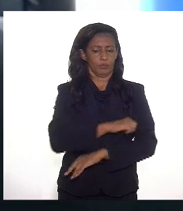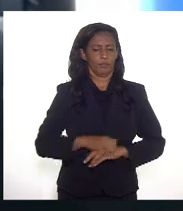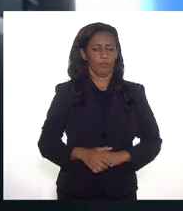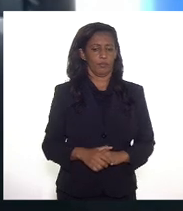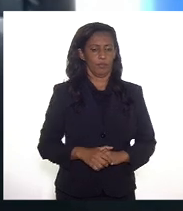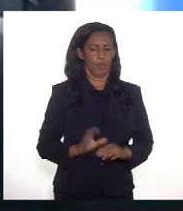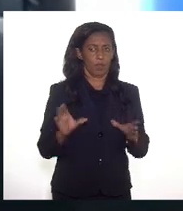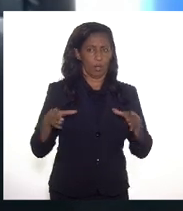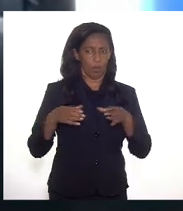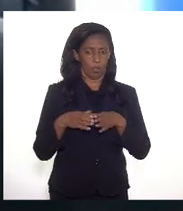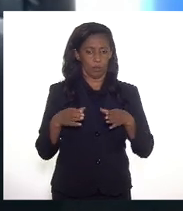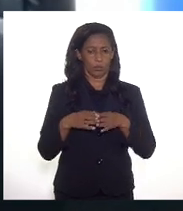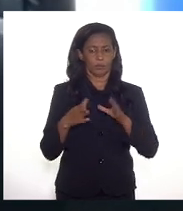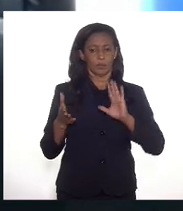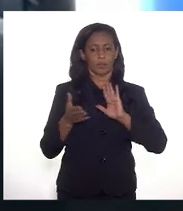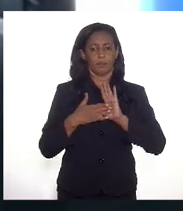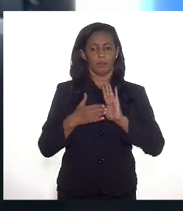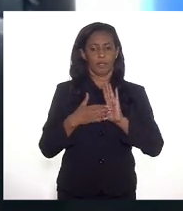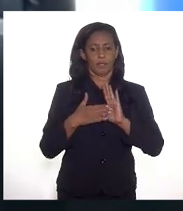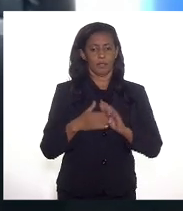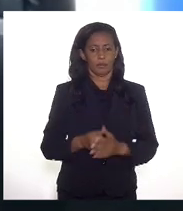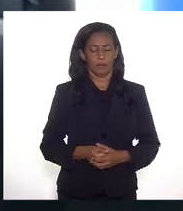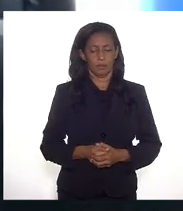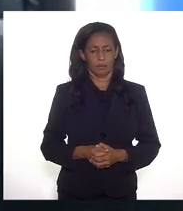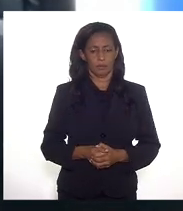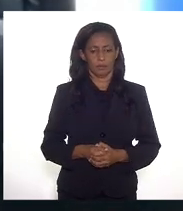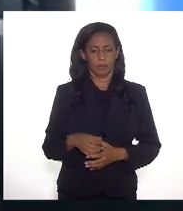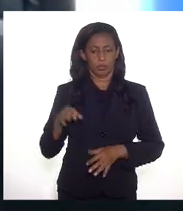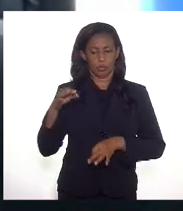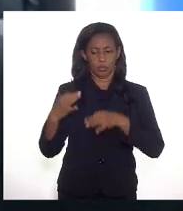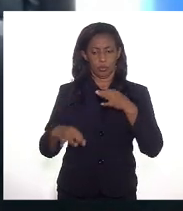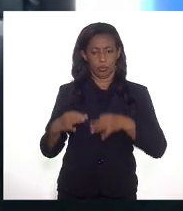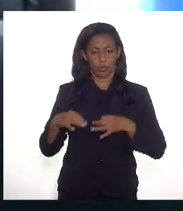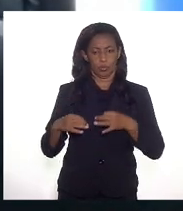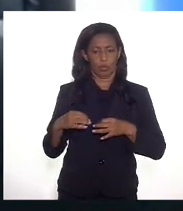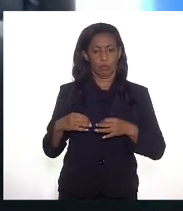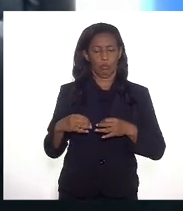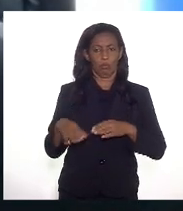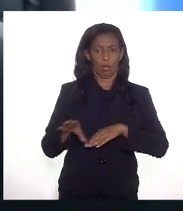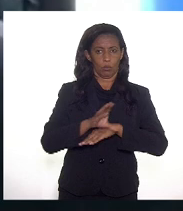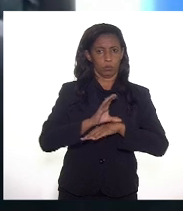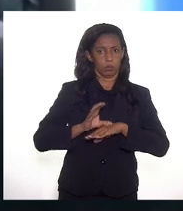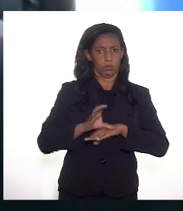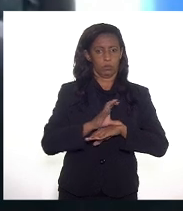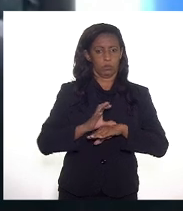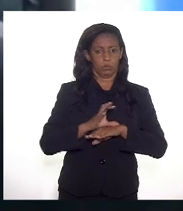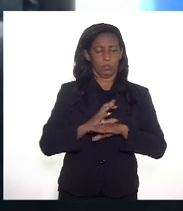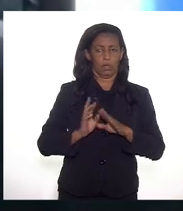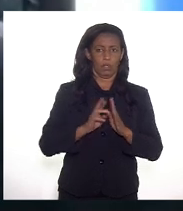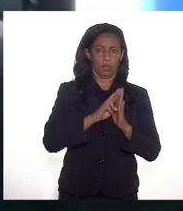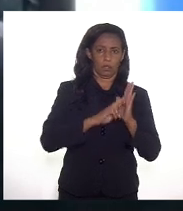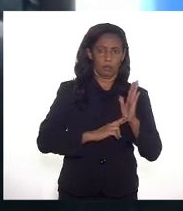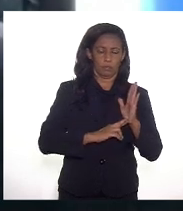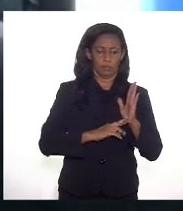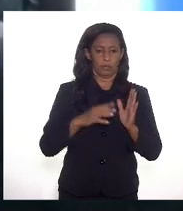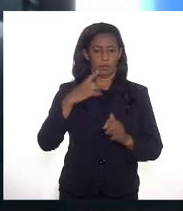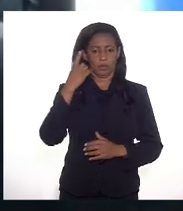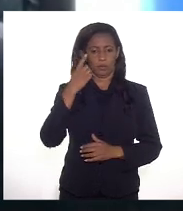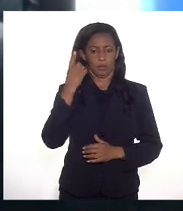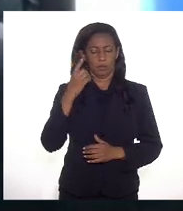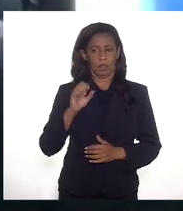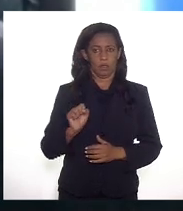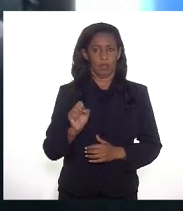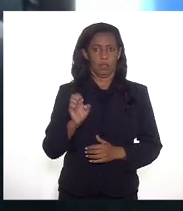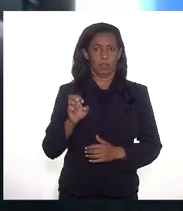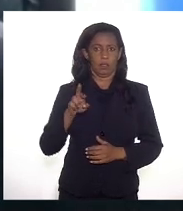Da comissão, parecer, da Comissão de Constituição e Justiça pela Constitucionalidade. Relator, deputado doutor